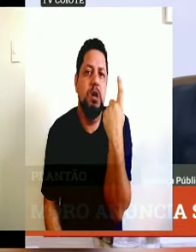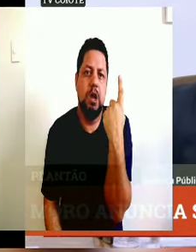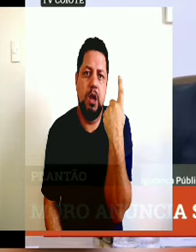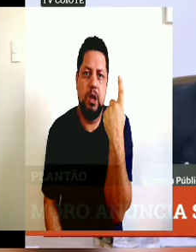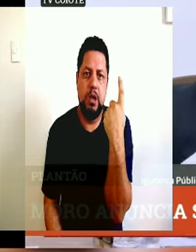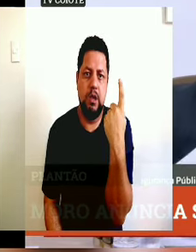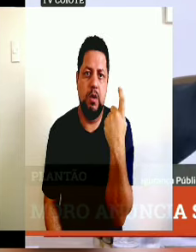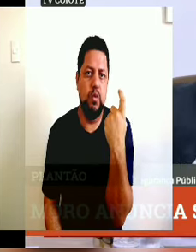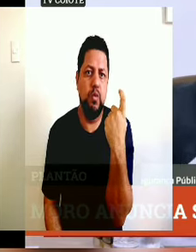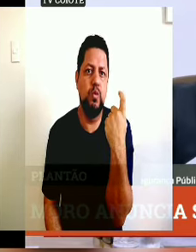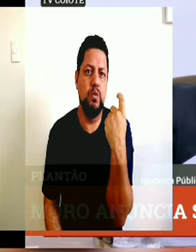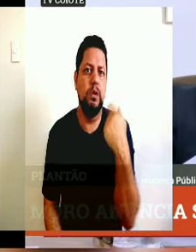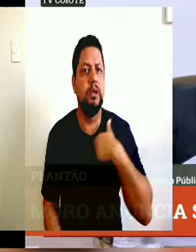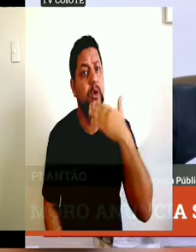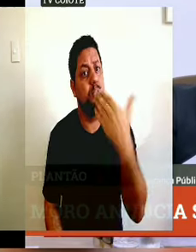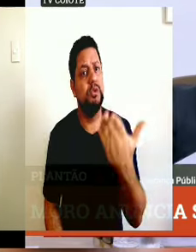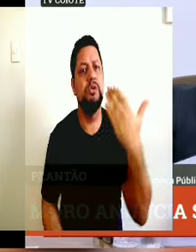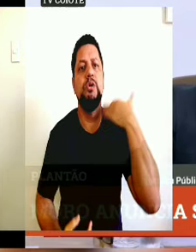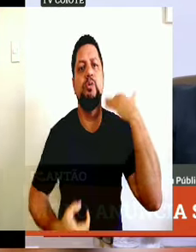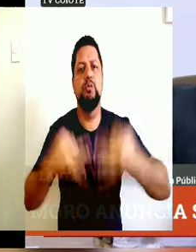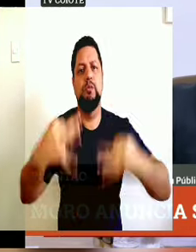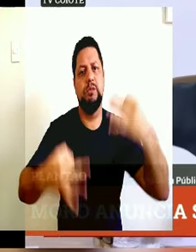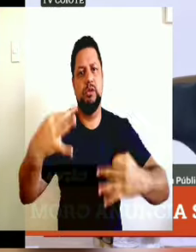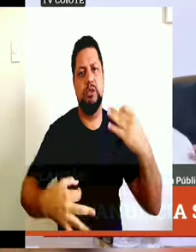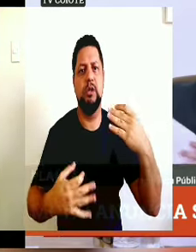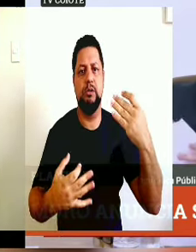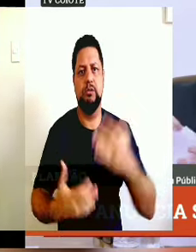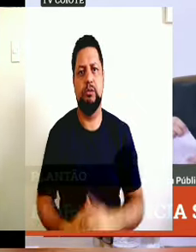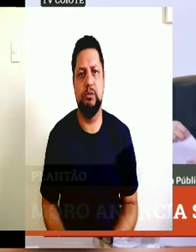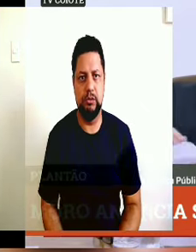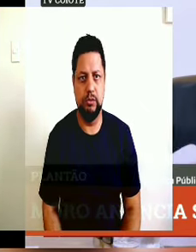específica no Ministério da Justiça.